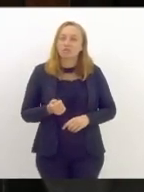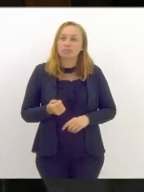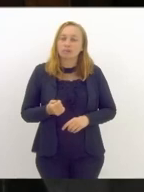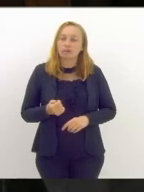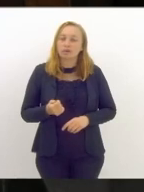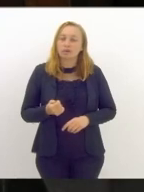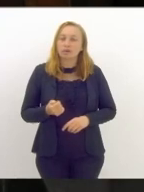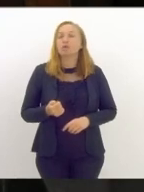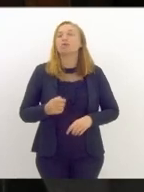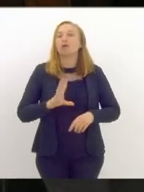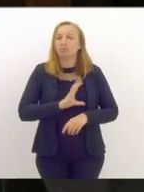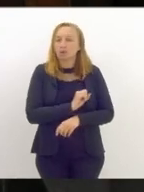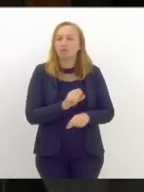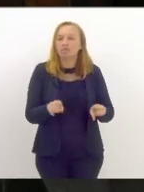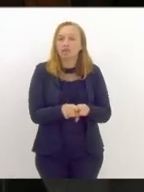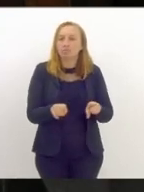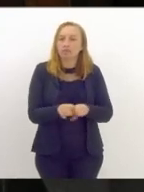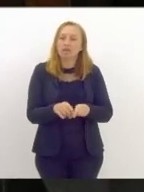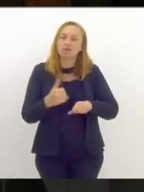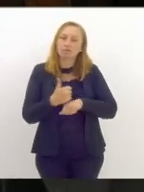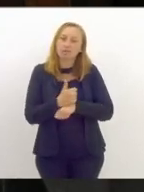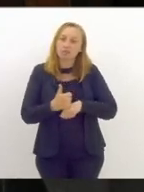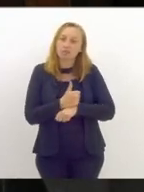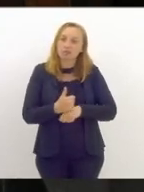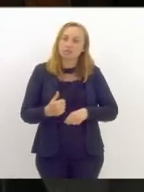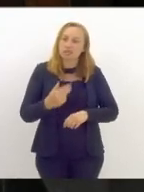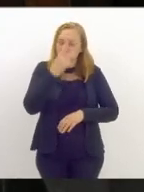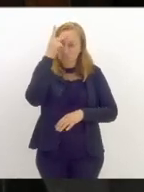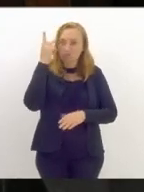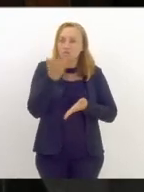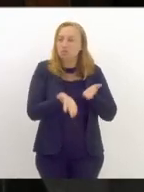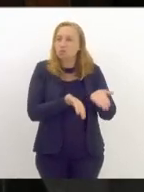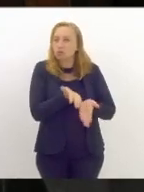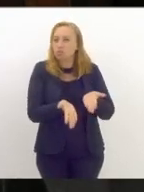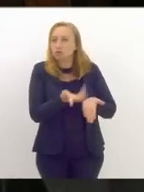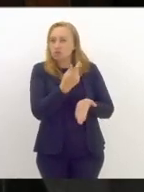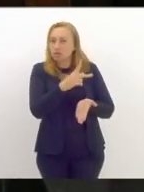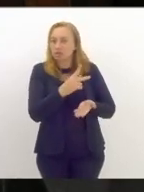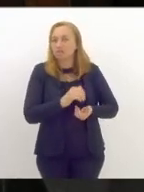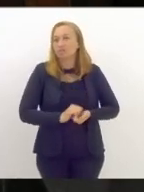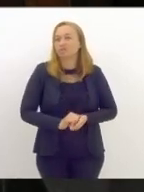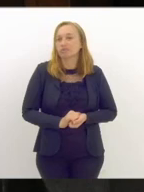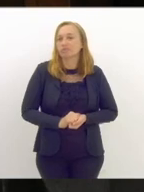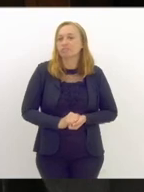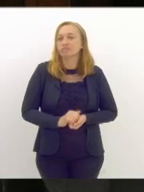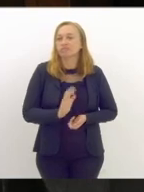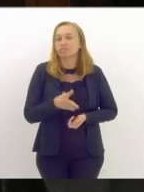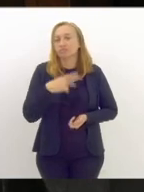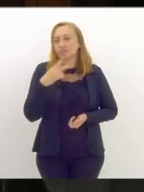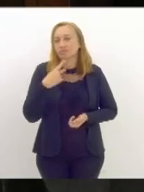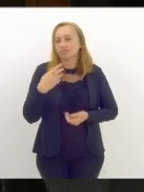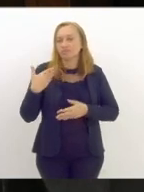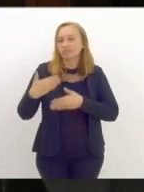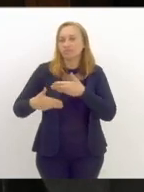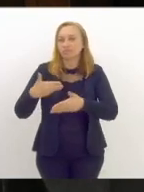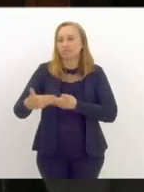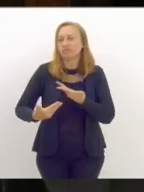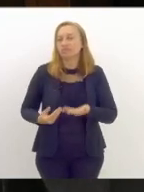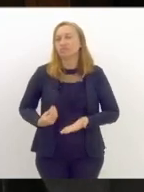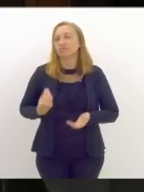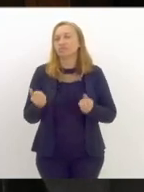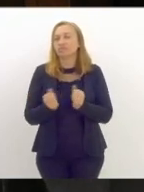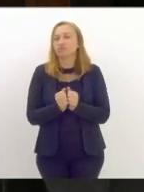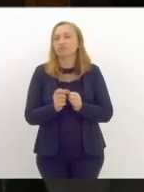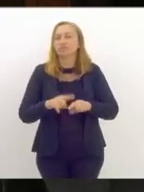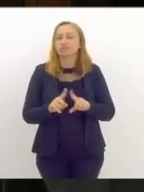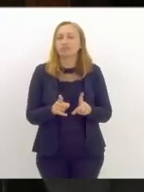pela profissão e pelas pessoas que ele sempre cuidou. Ele já contou um pouco da nossa trajetória,